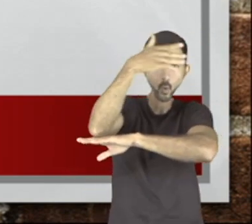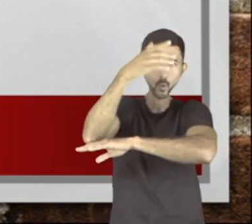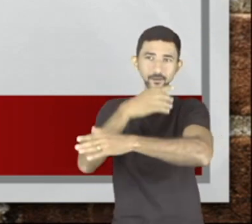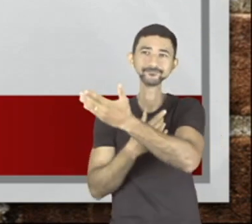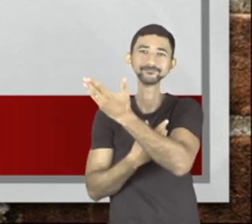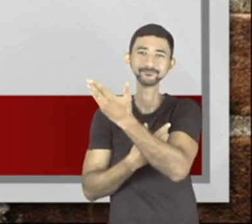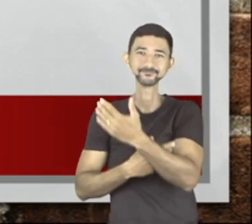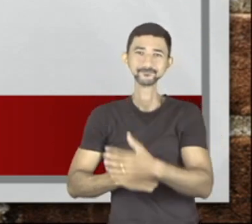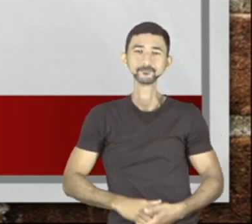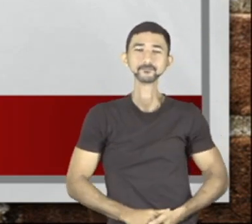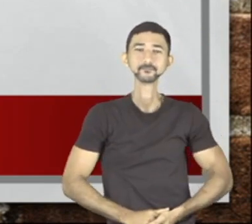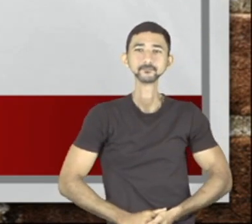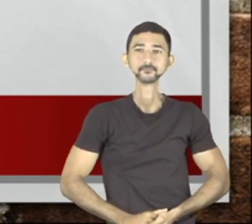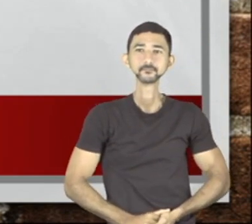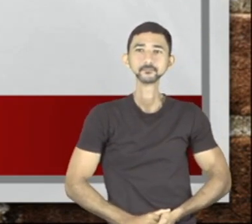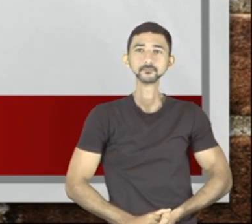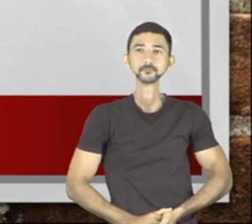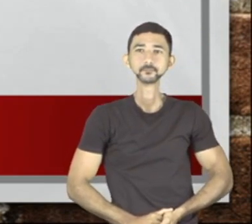vocês.